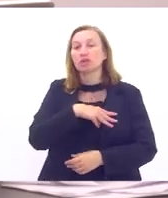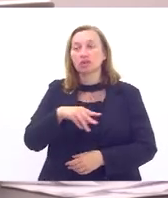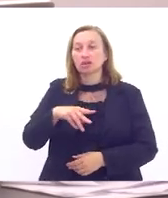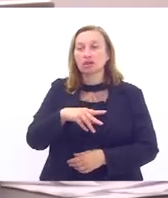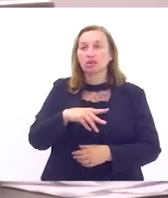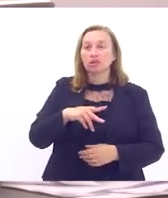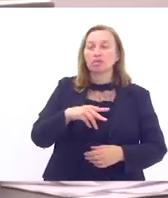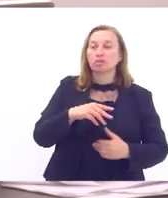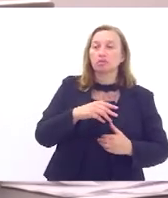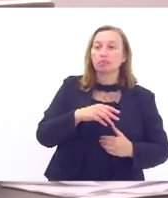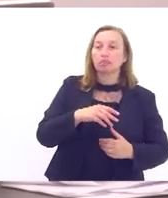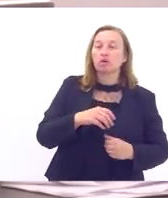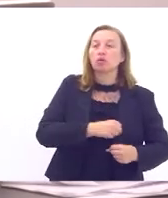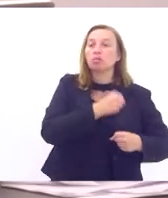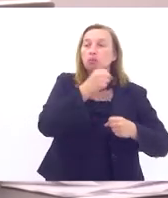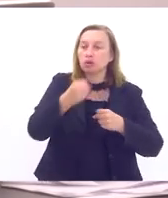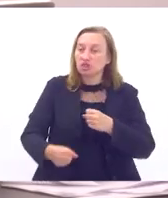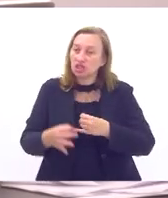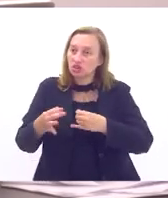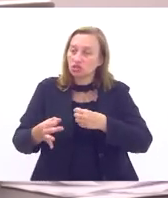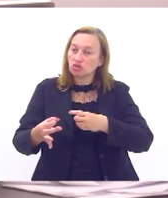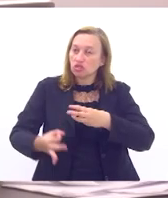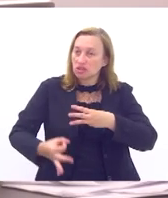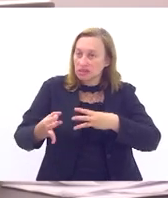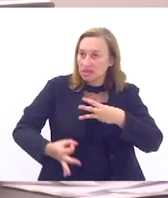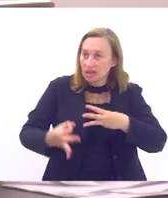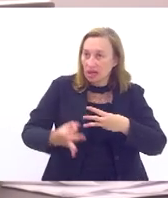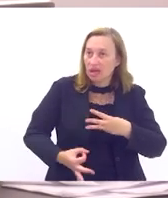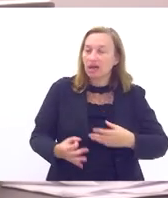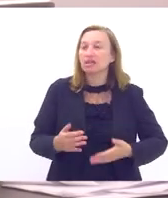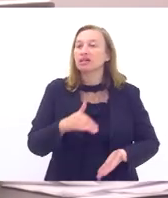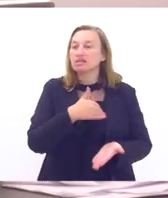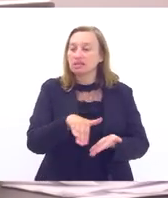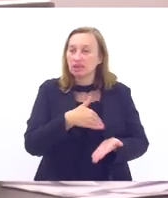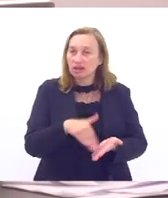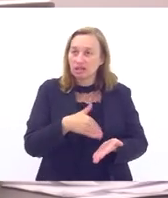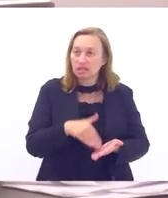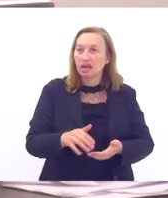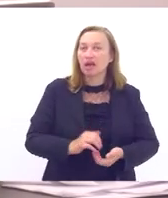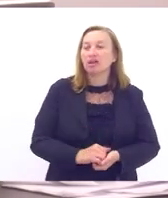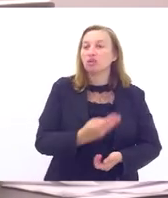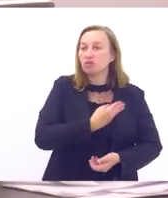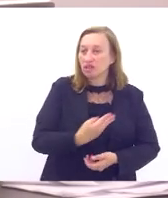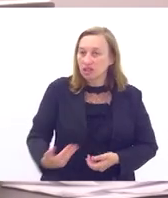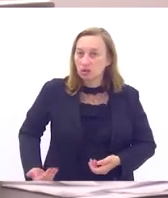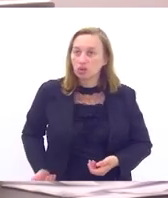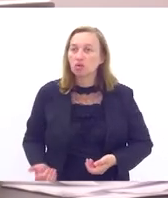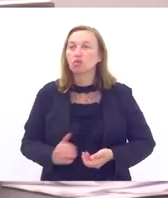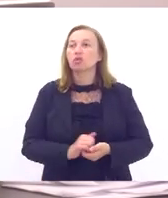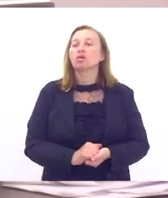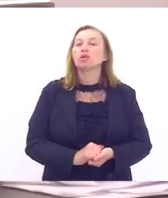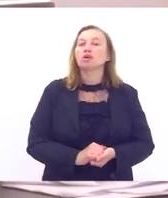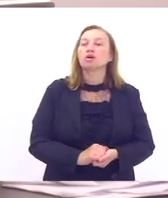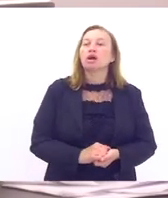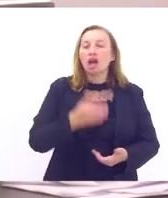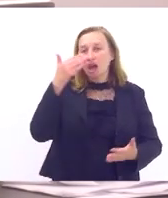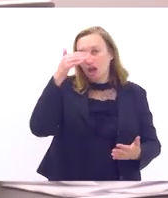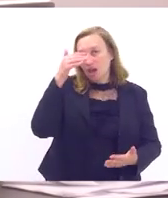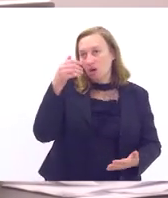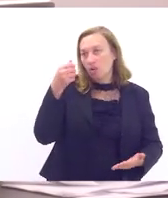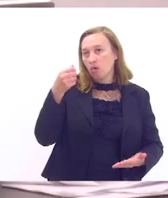né, intimado, governador, secretário de Estado de Saúde, secretário de Estado de Administração Penitenciária, a cumprirem sob pena